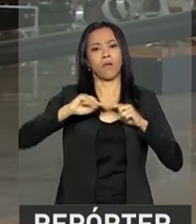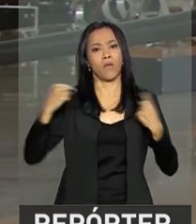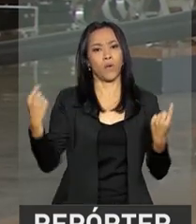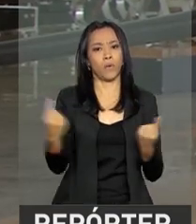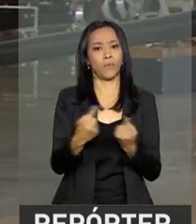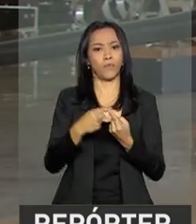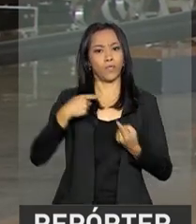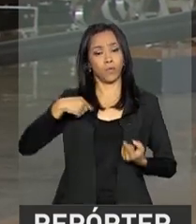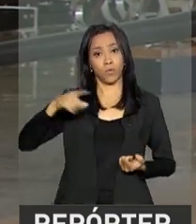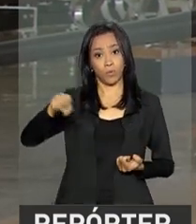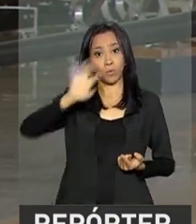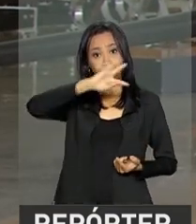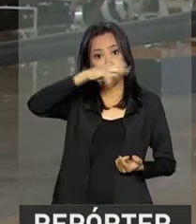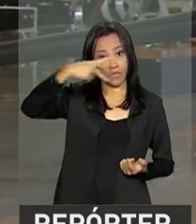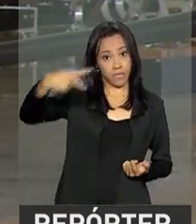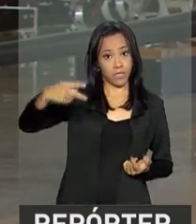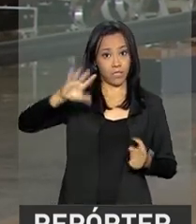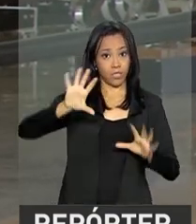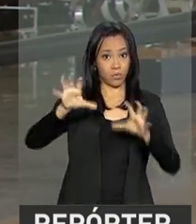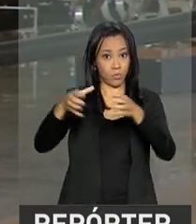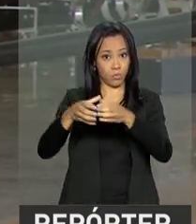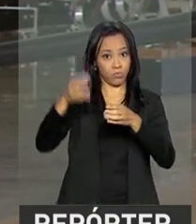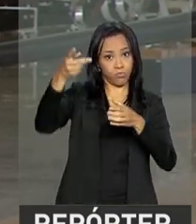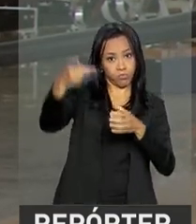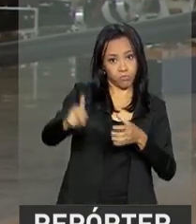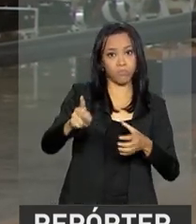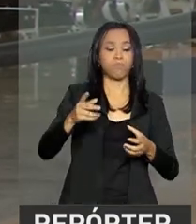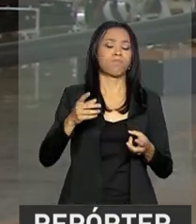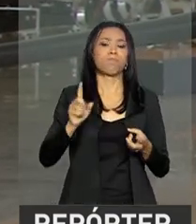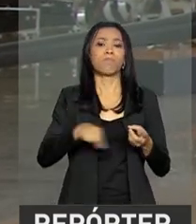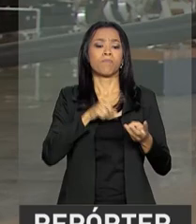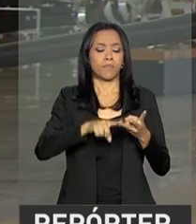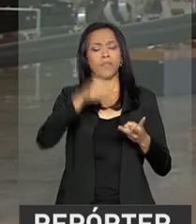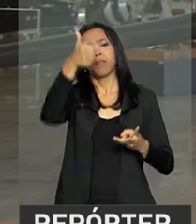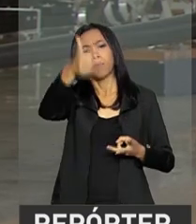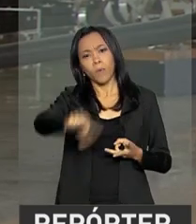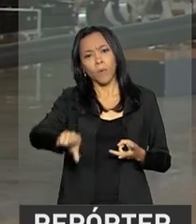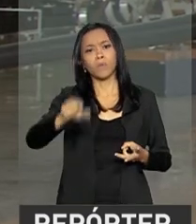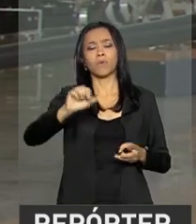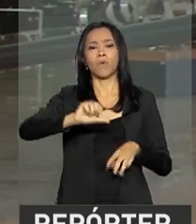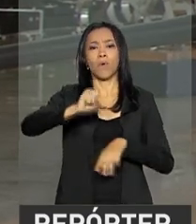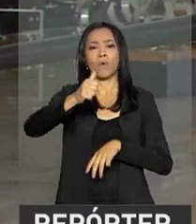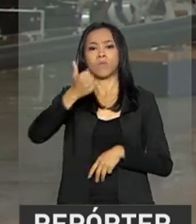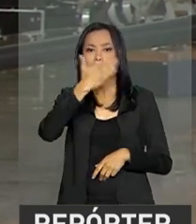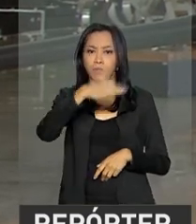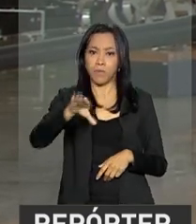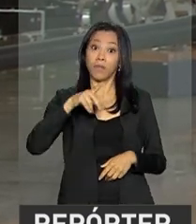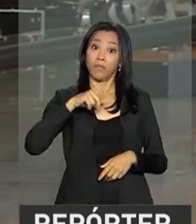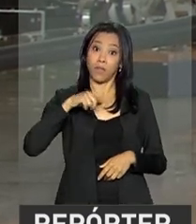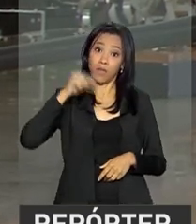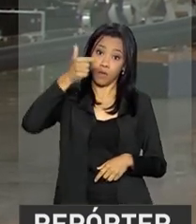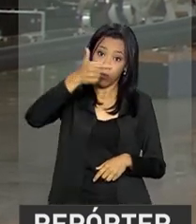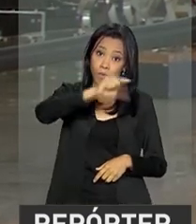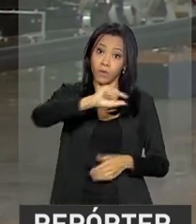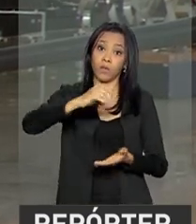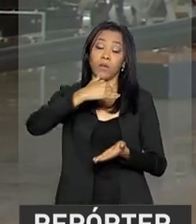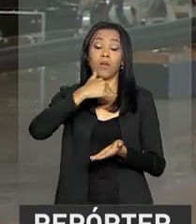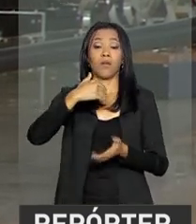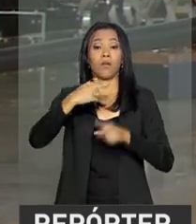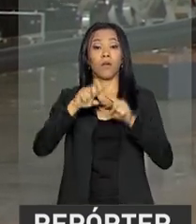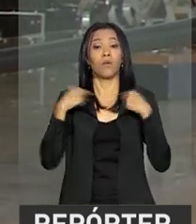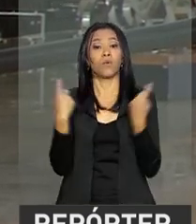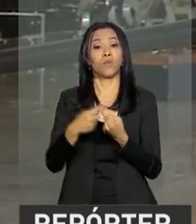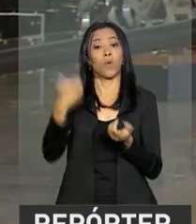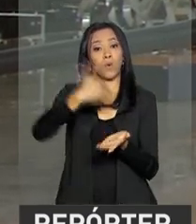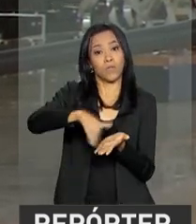junta diretiva da basf mundial kurt bock em seguida 11 6 se reuniu com o secretário geral da organização